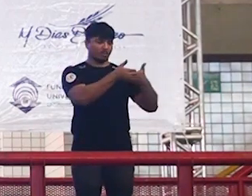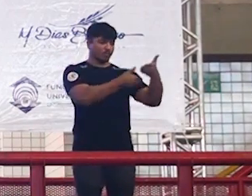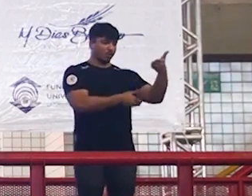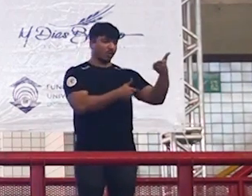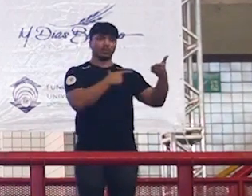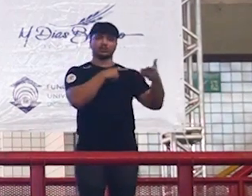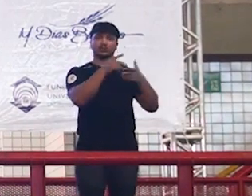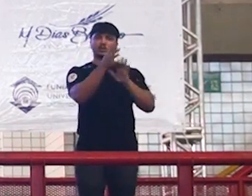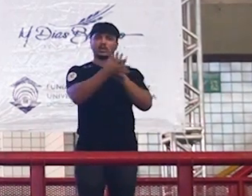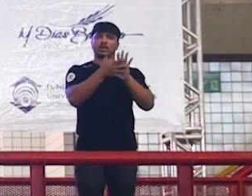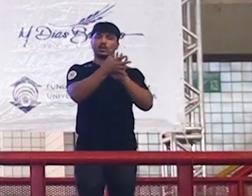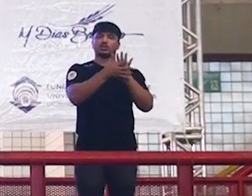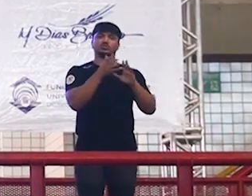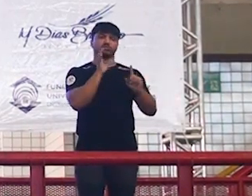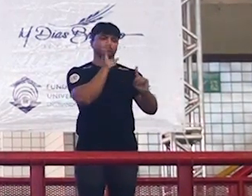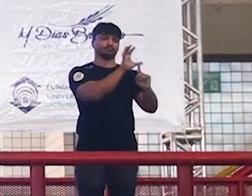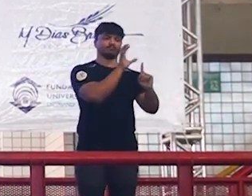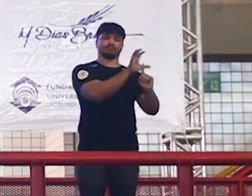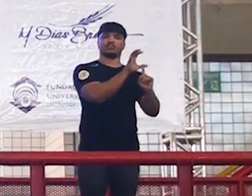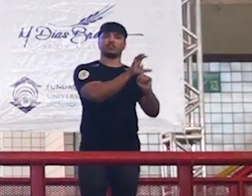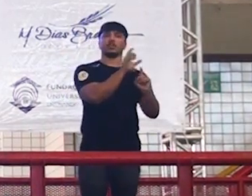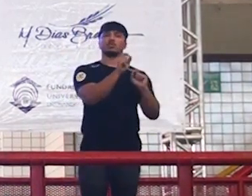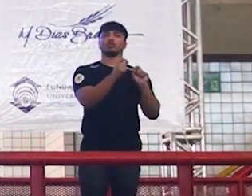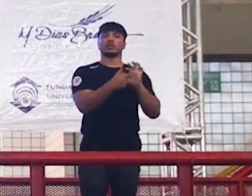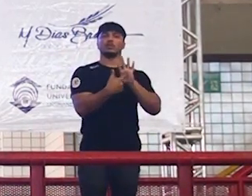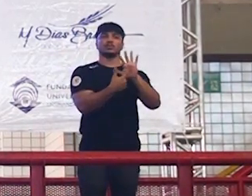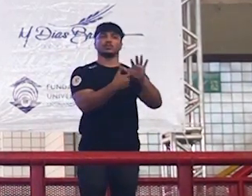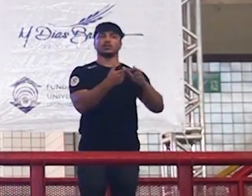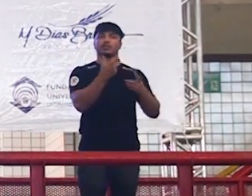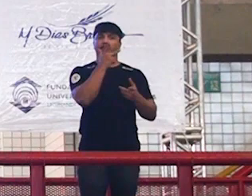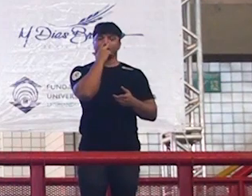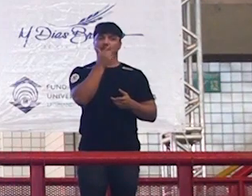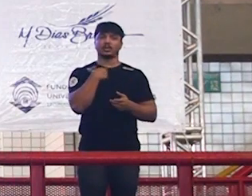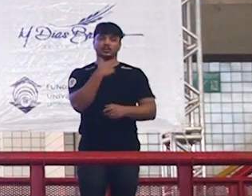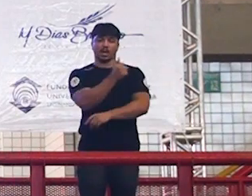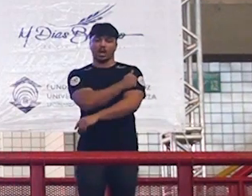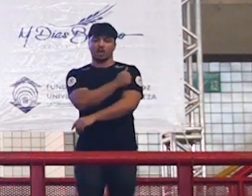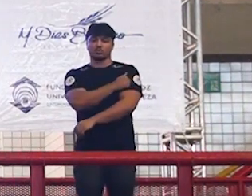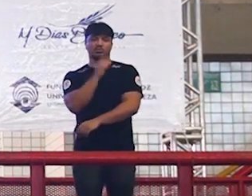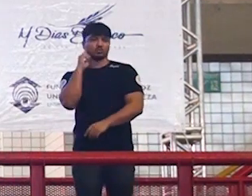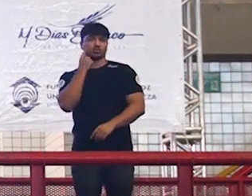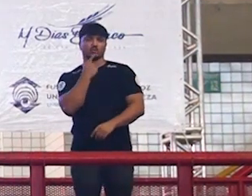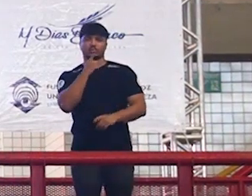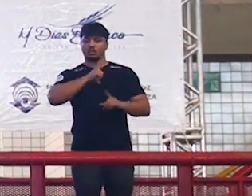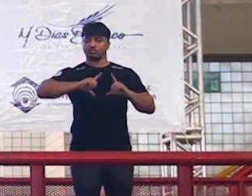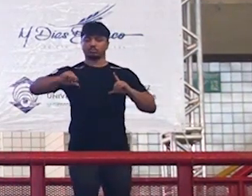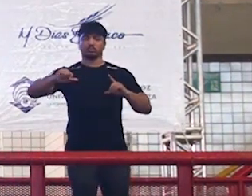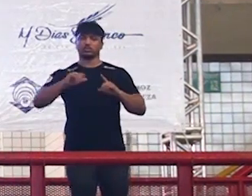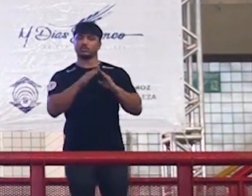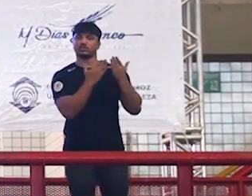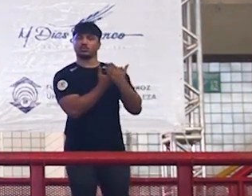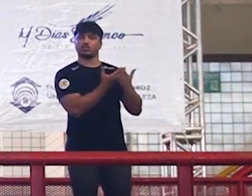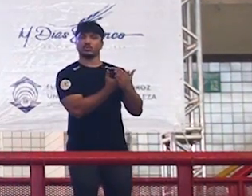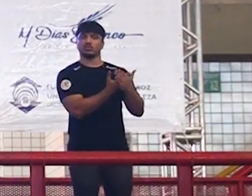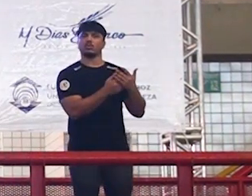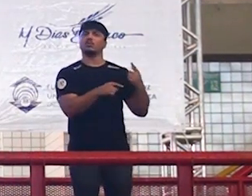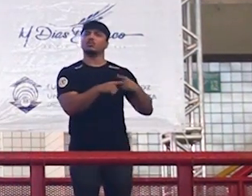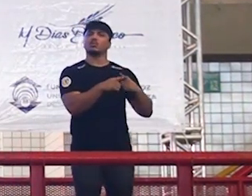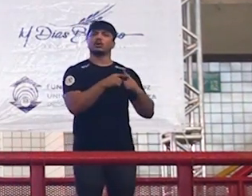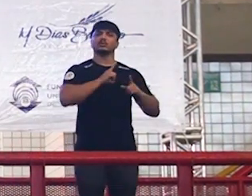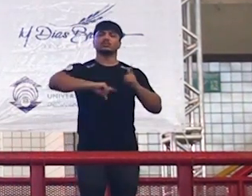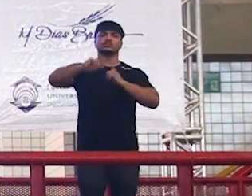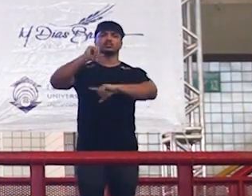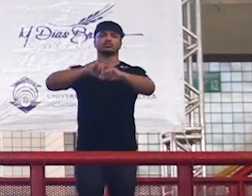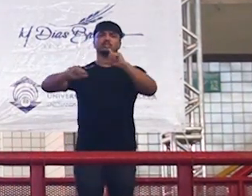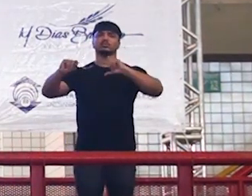textos motivadores e um deles mostrava a evasão do aluno surdo da escola. Por que o aluno surdo estava